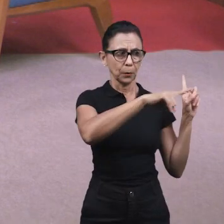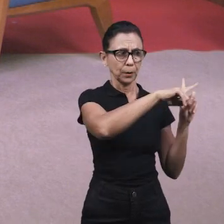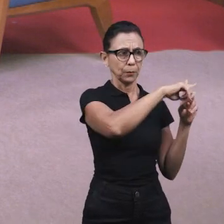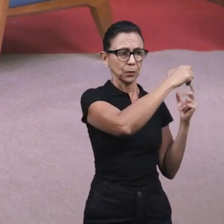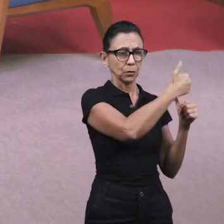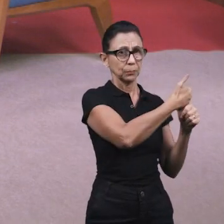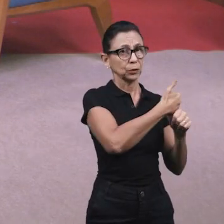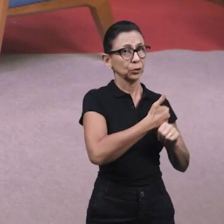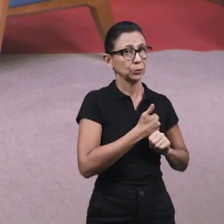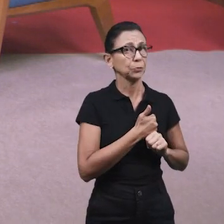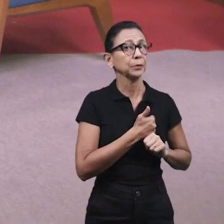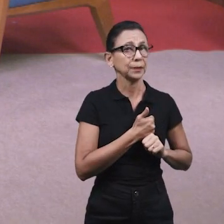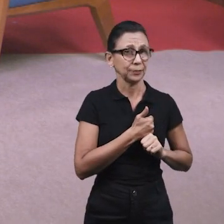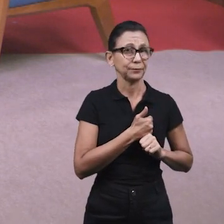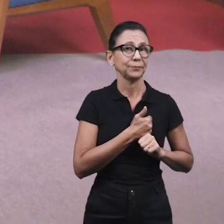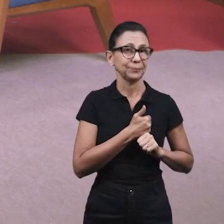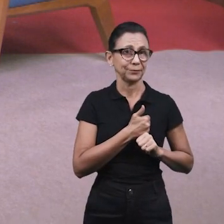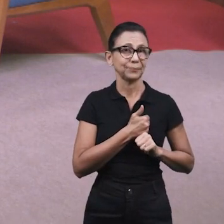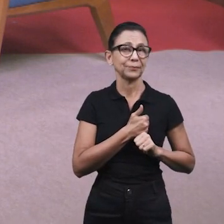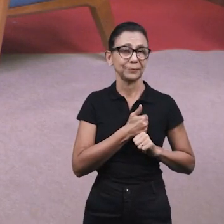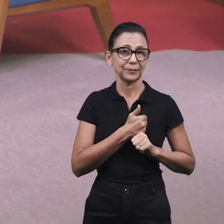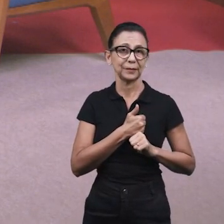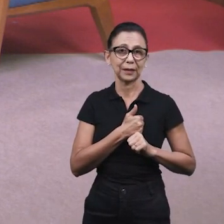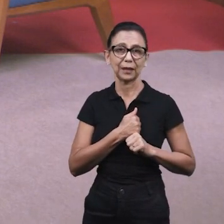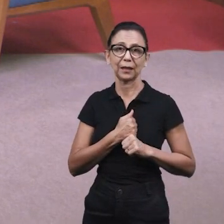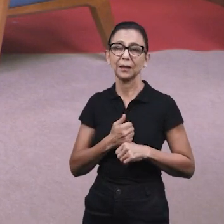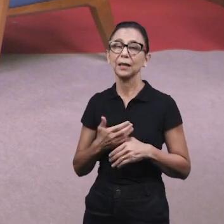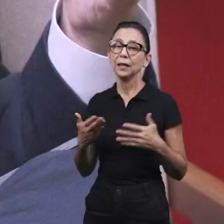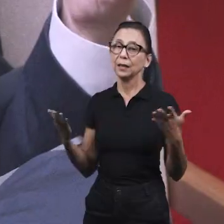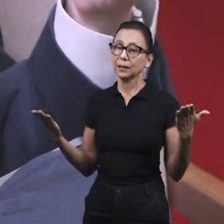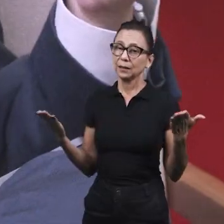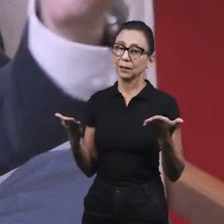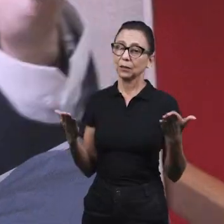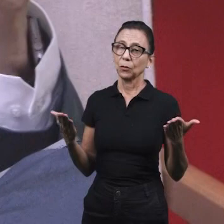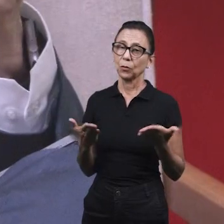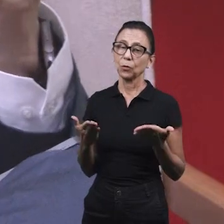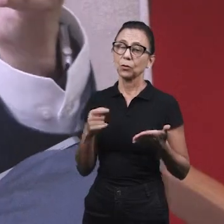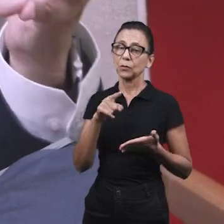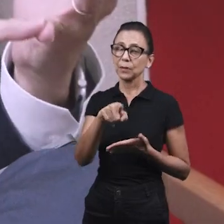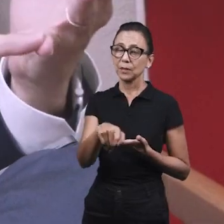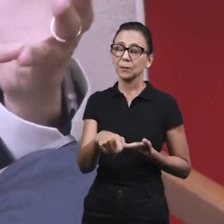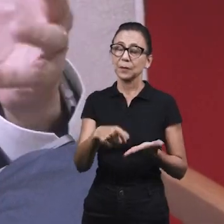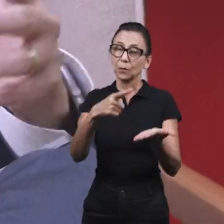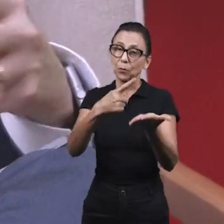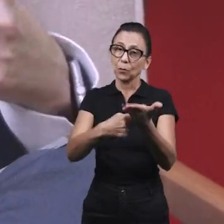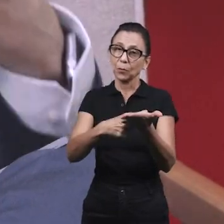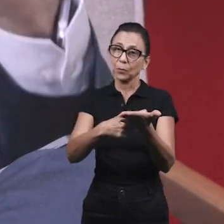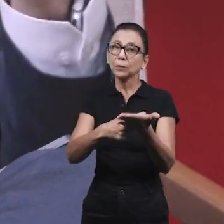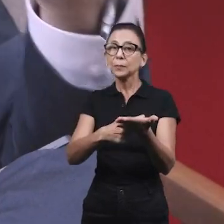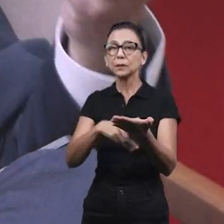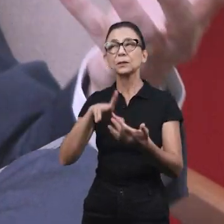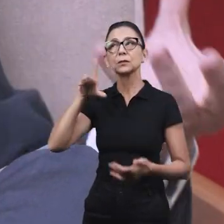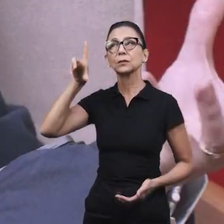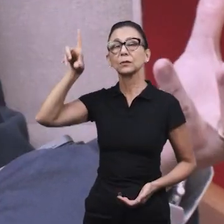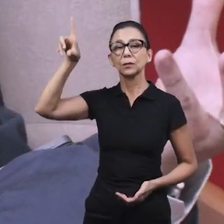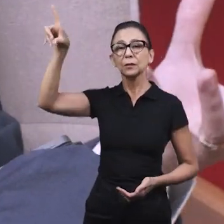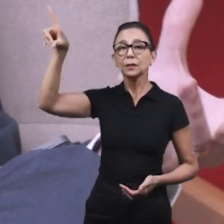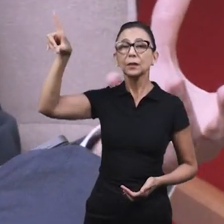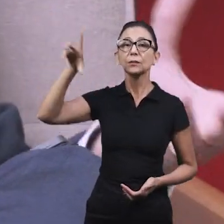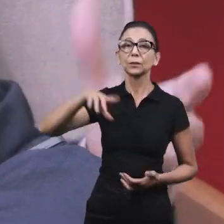ali, fala de um lugar de definição. Definição. Porque o Jordão fala do Senhor Jesus e do